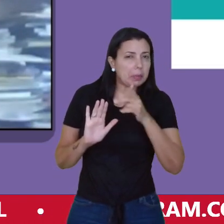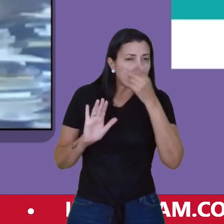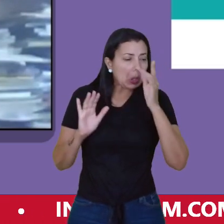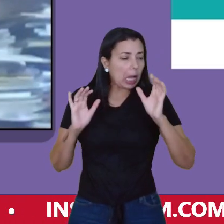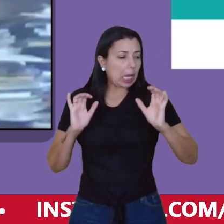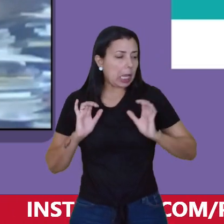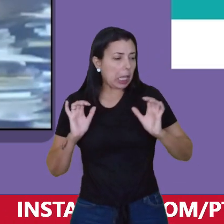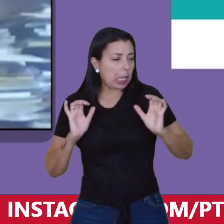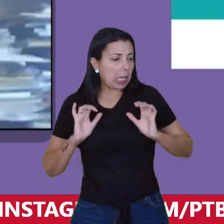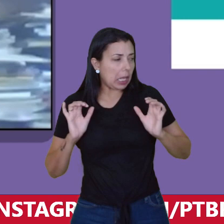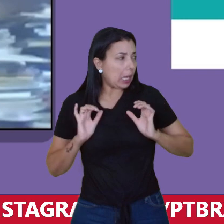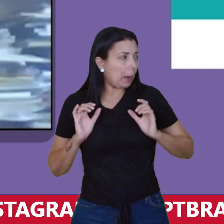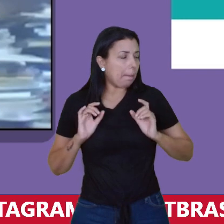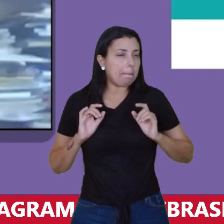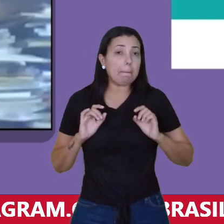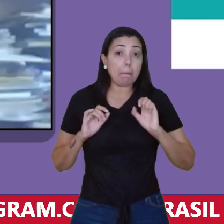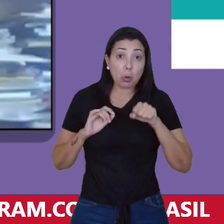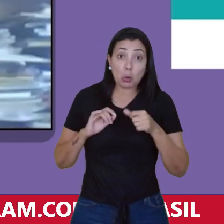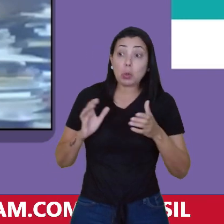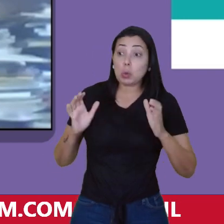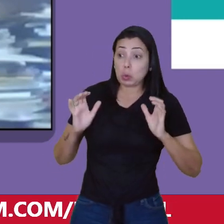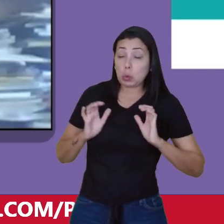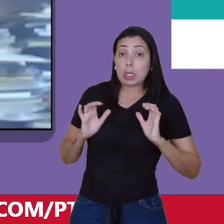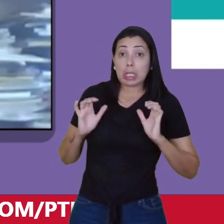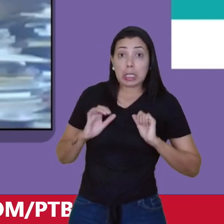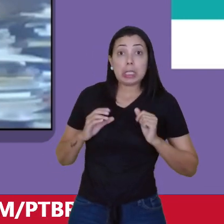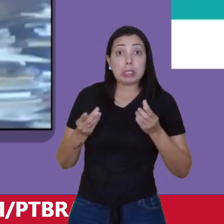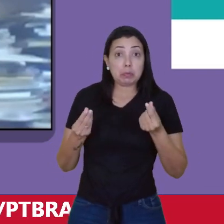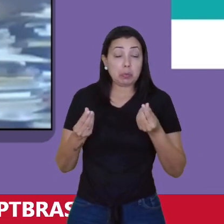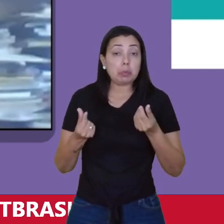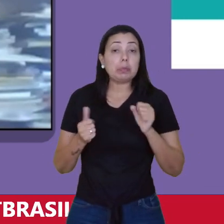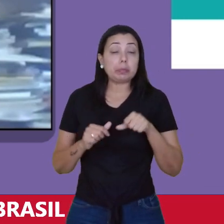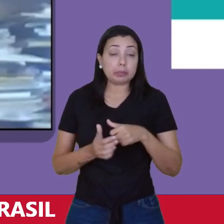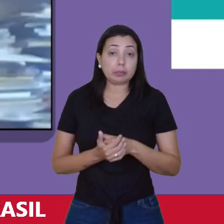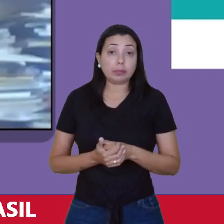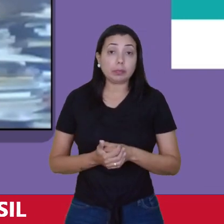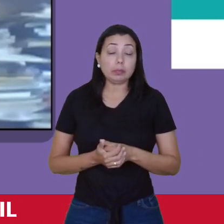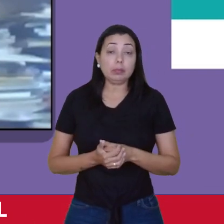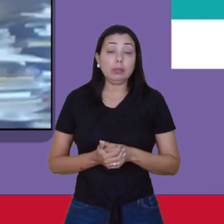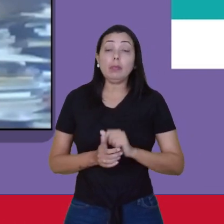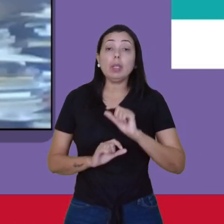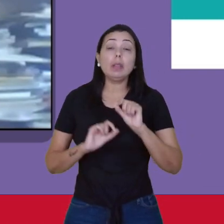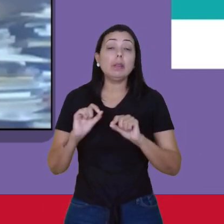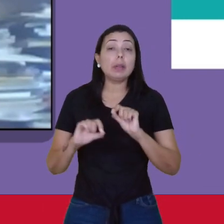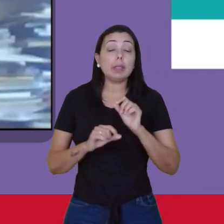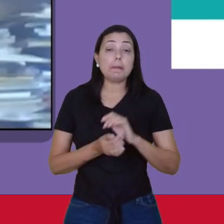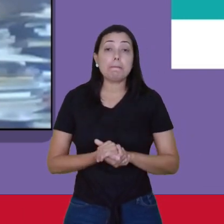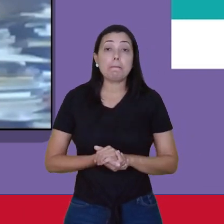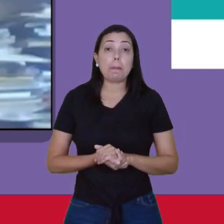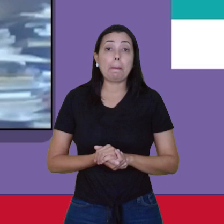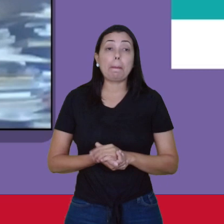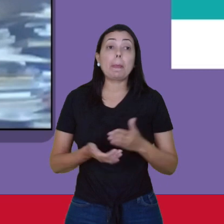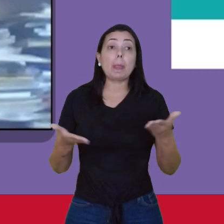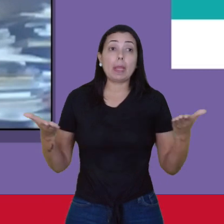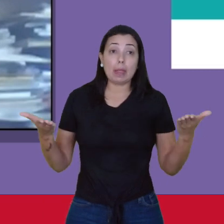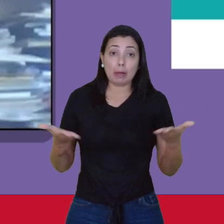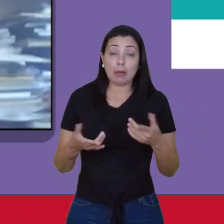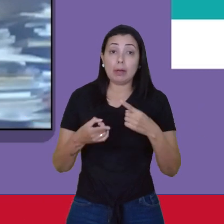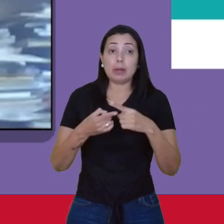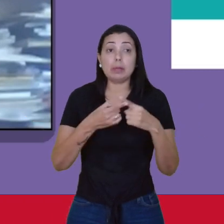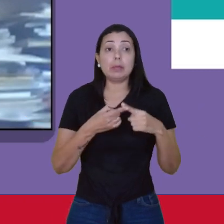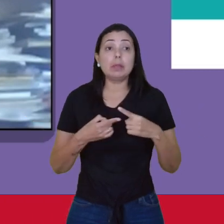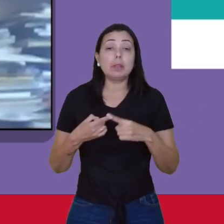de grandes milionários, bilionários do mundo. E aí, em função